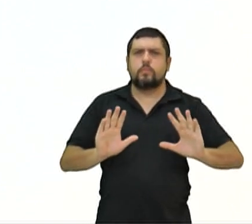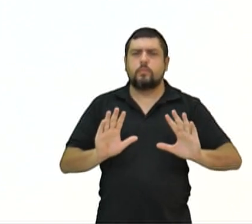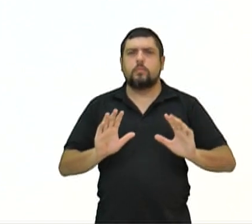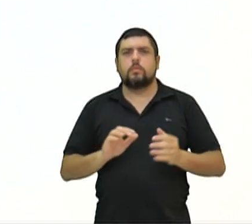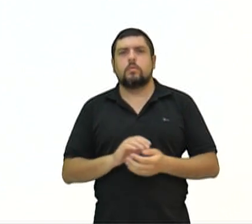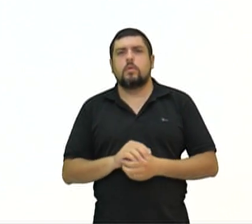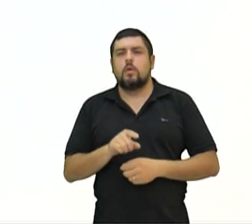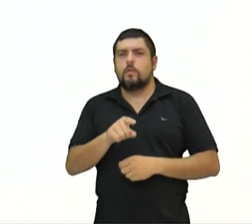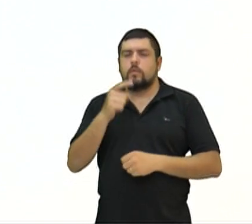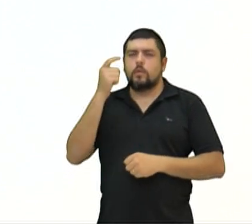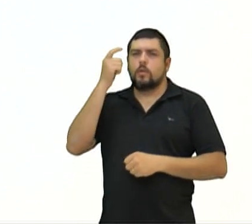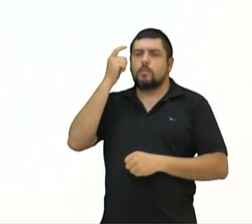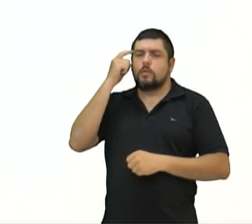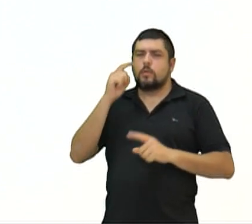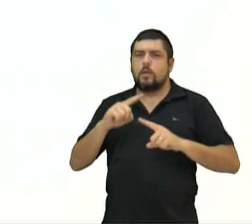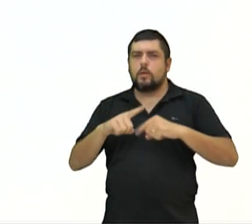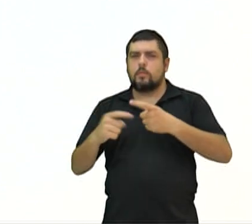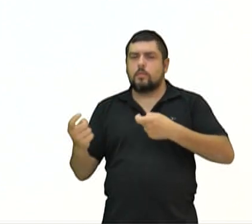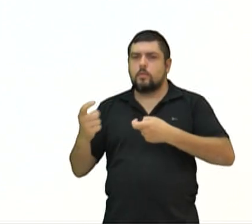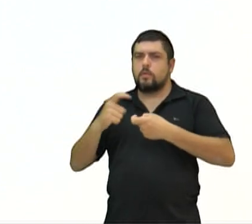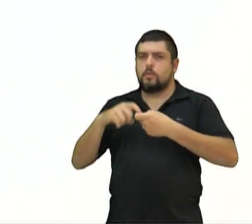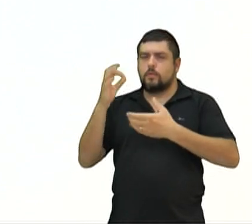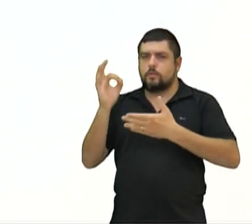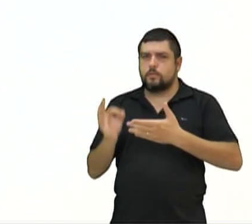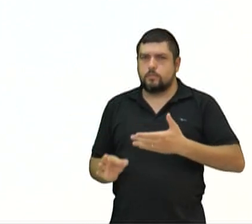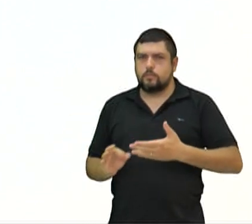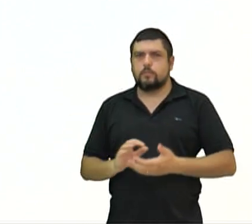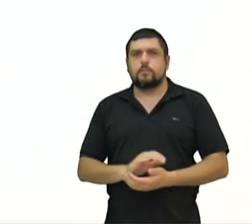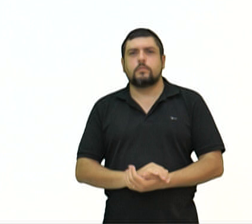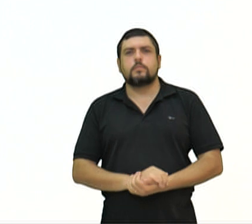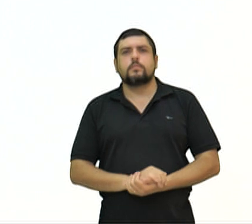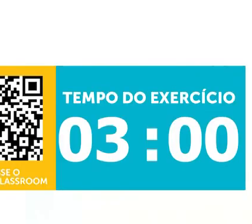poderem pensar nessa questão aí e daqui a pouco a gente volta para responder.